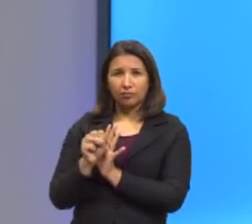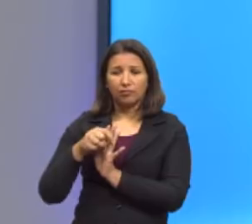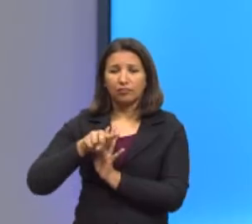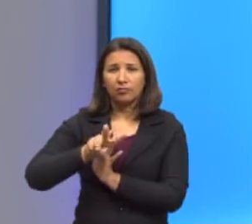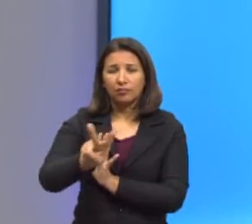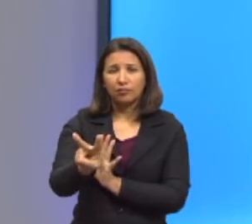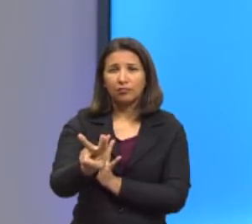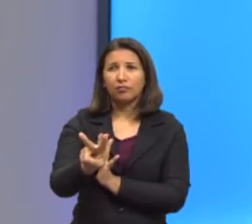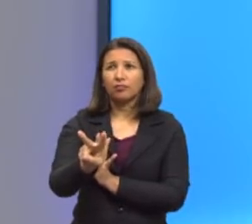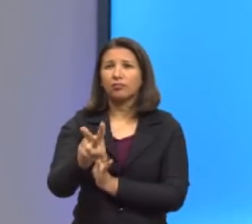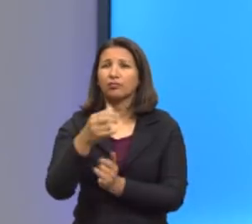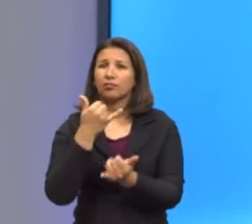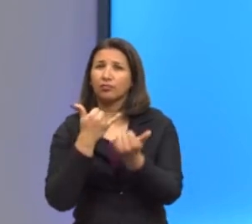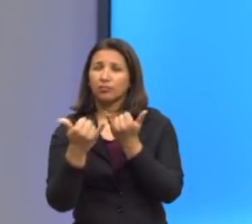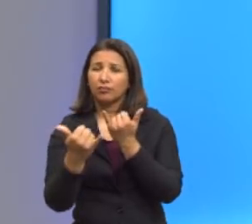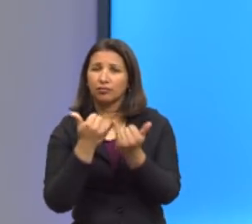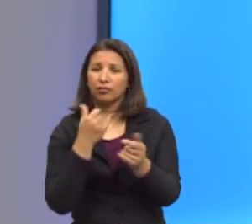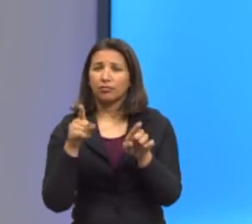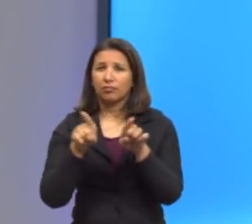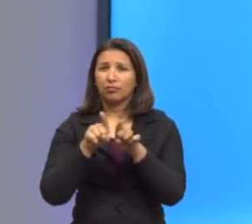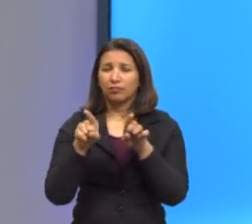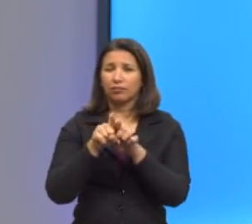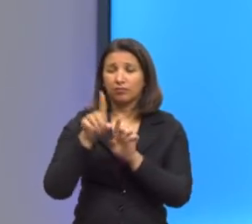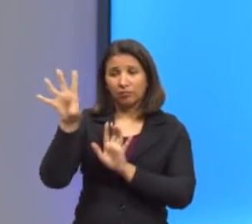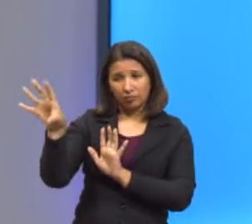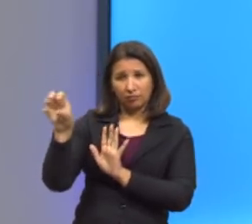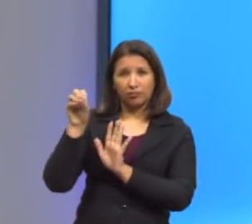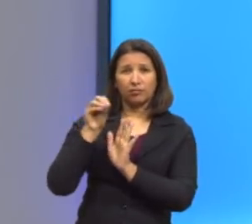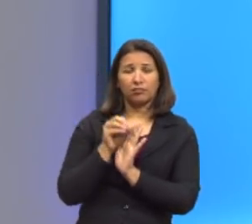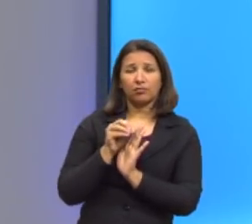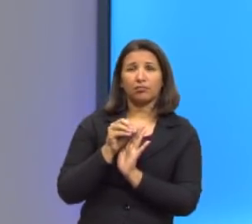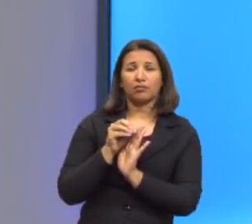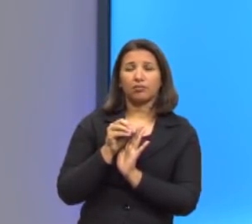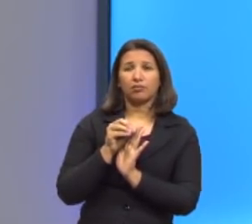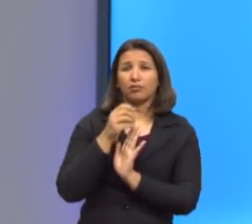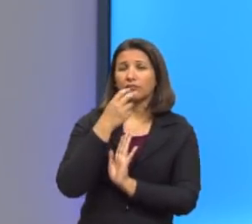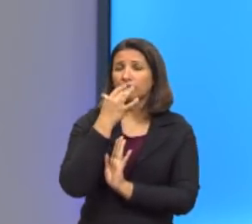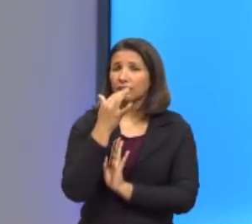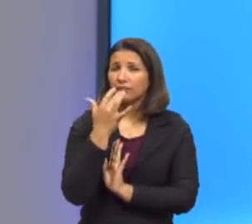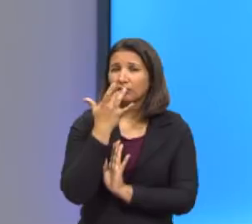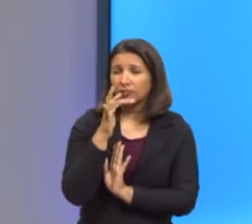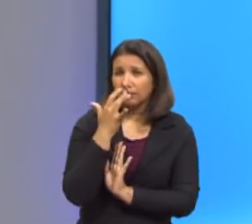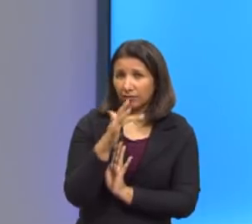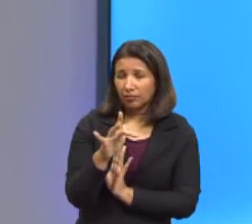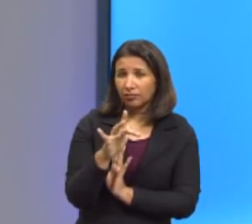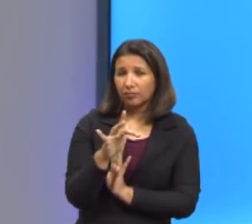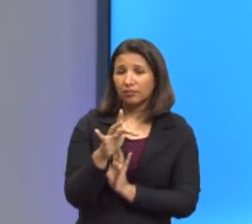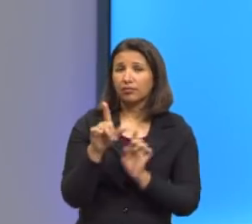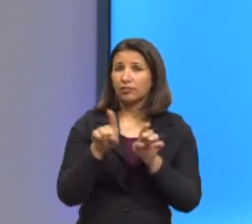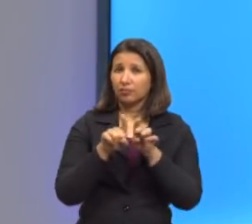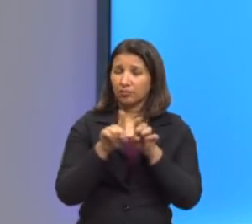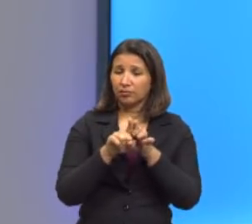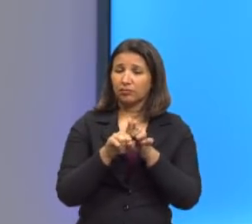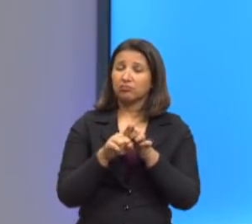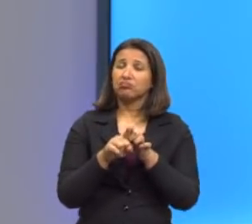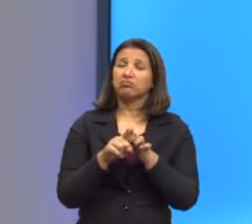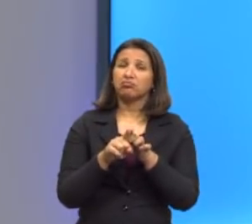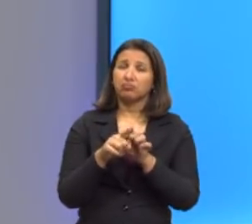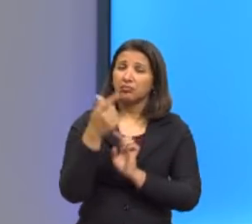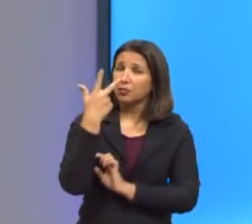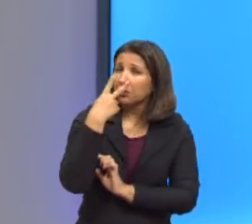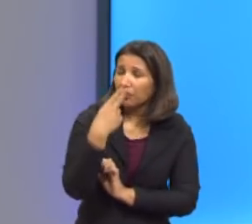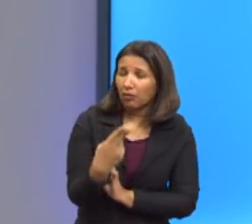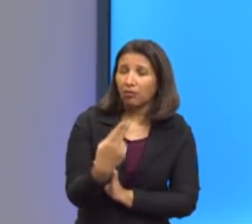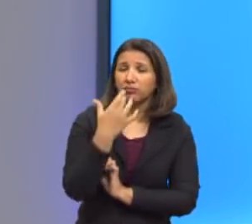do exemplo, ele está recebendo luz vermelha e reflete luz vermelha, né? Porque ele